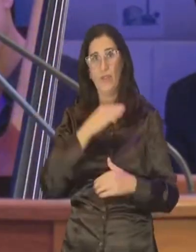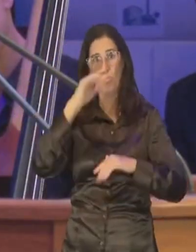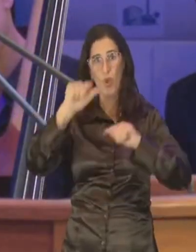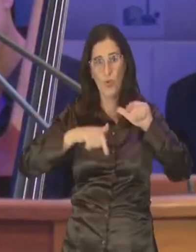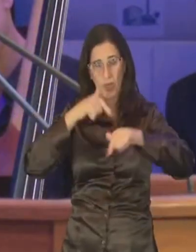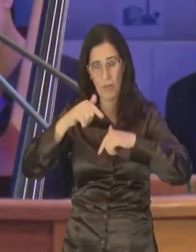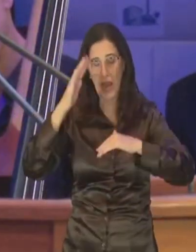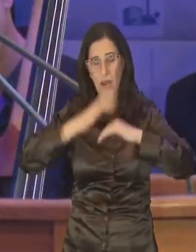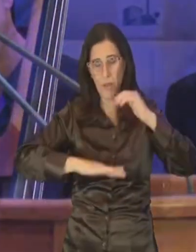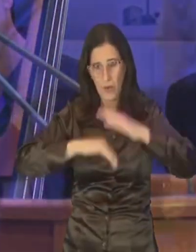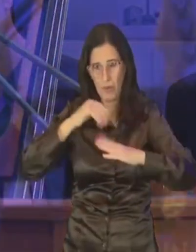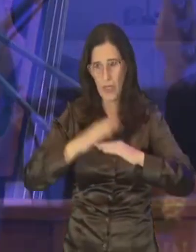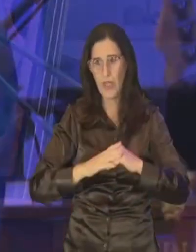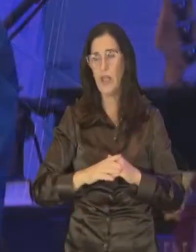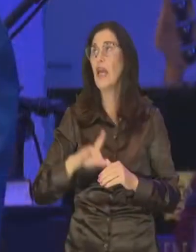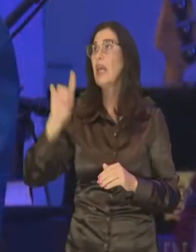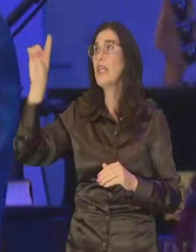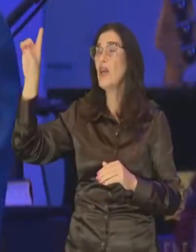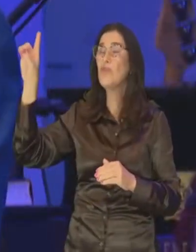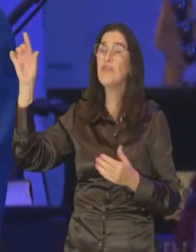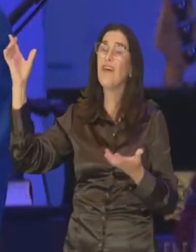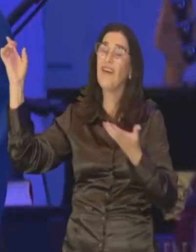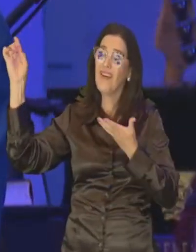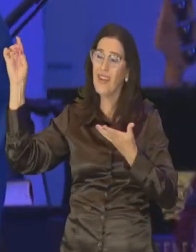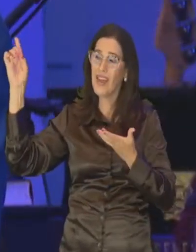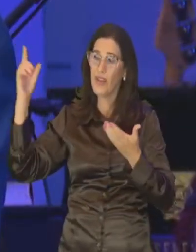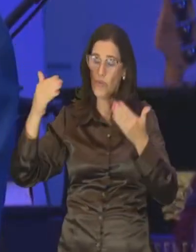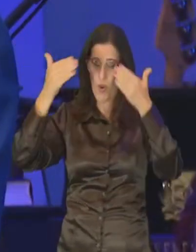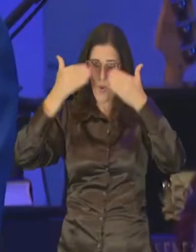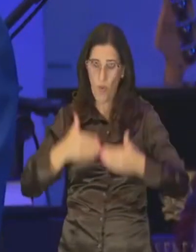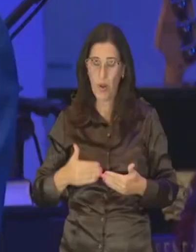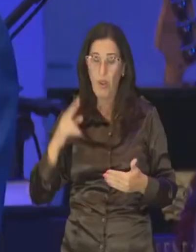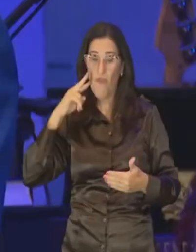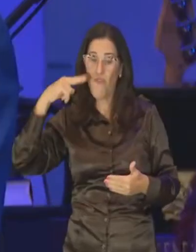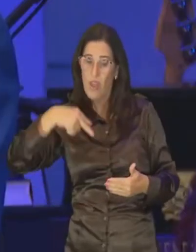o que Deus estava achando do meu comportamento.